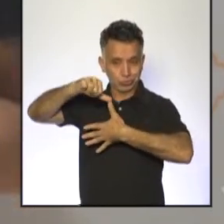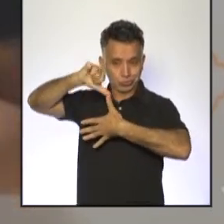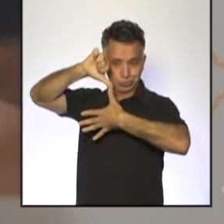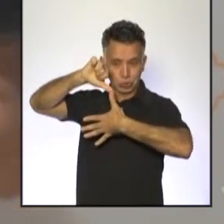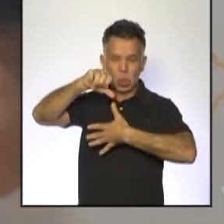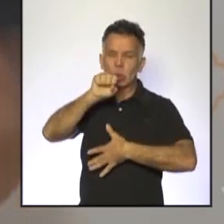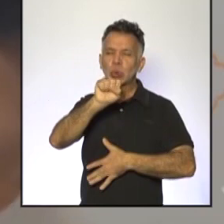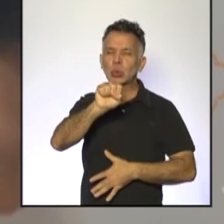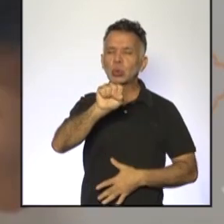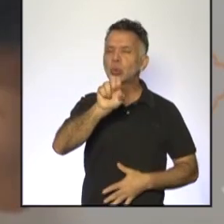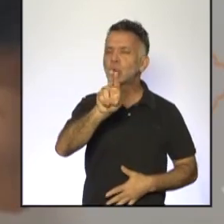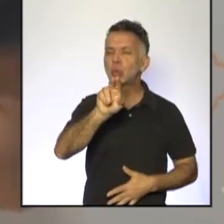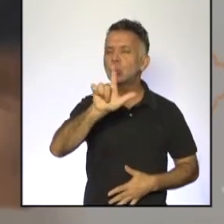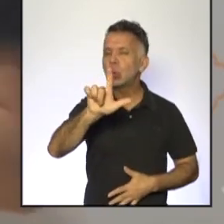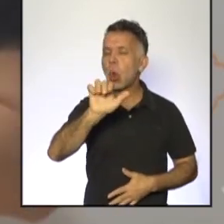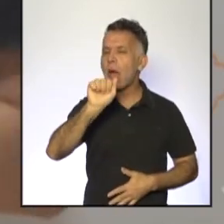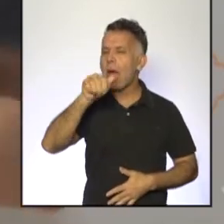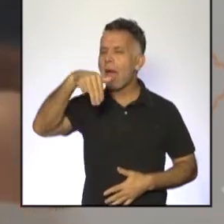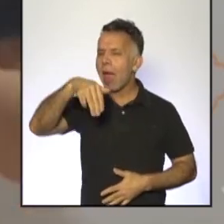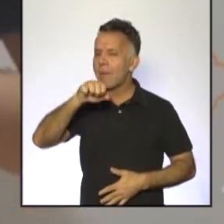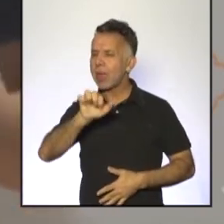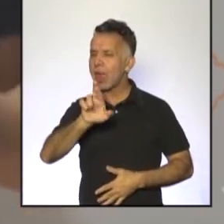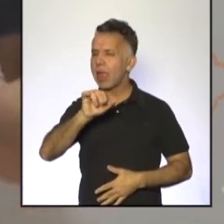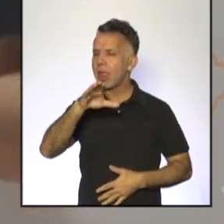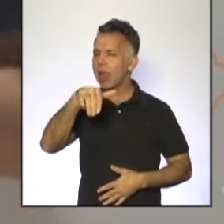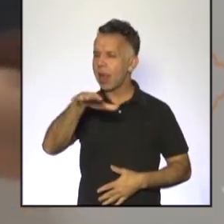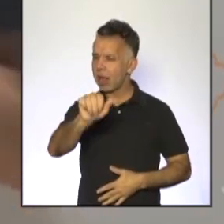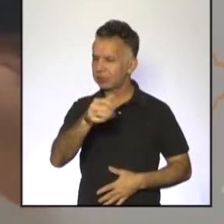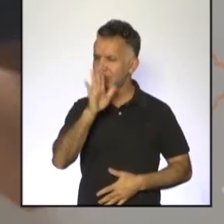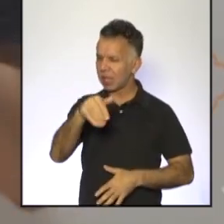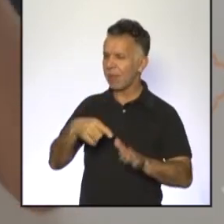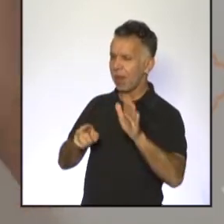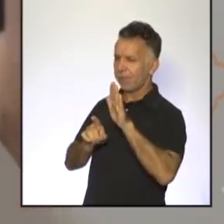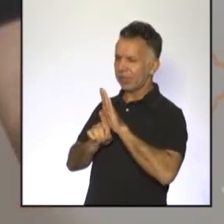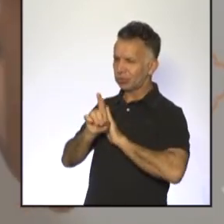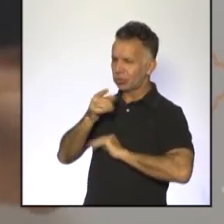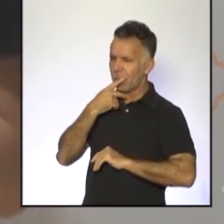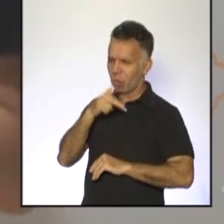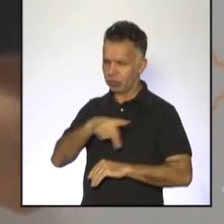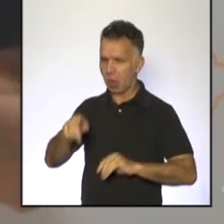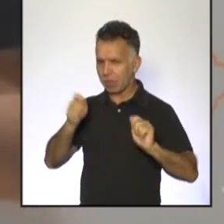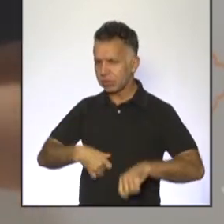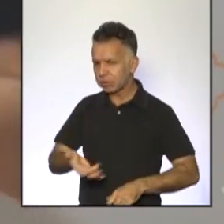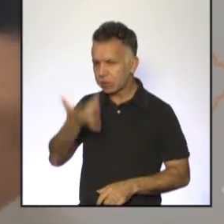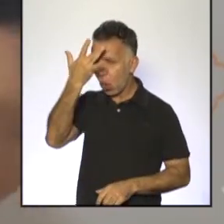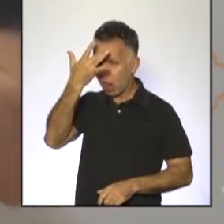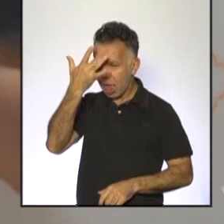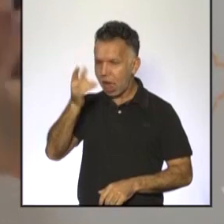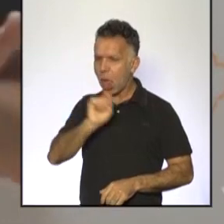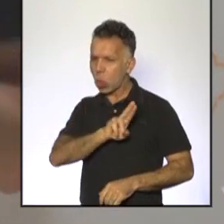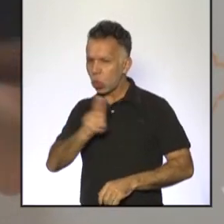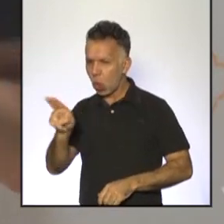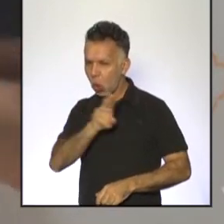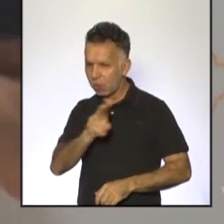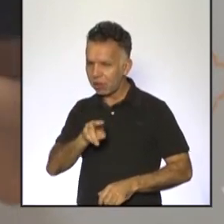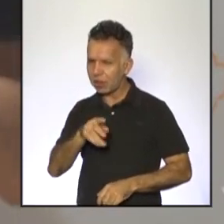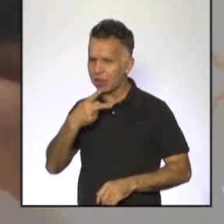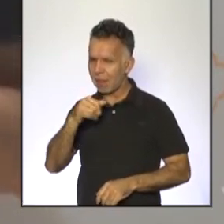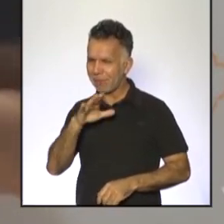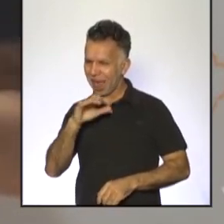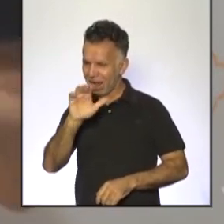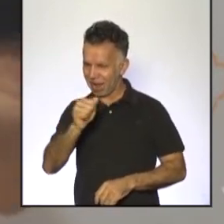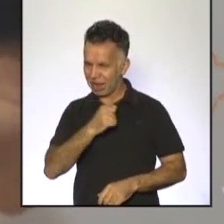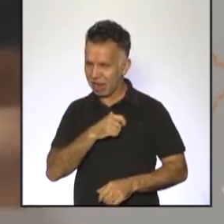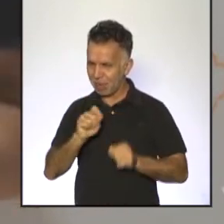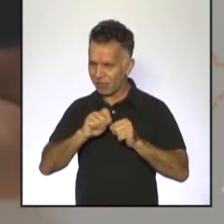Ô professor, eu preciso decorar nome de placas para fazer uma prova, para fazer o vestibular e por aí vai? Não. Nome de